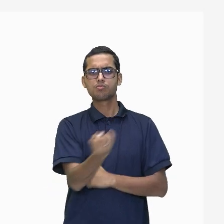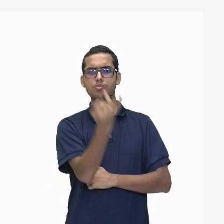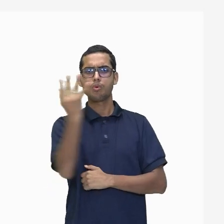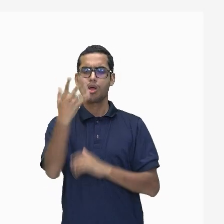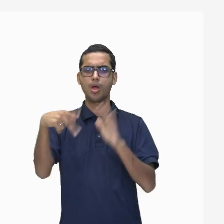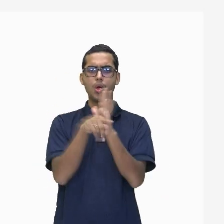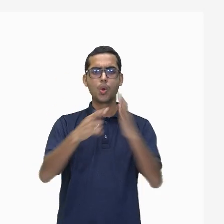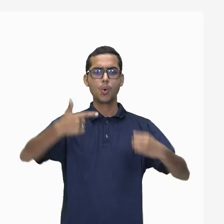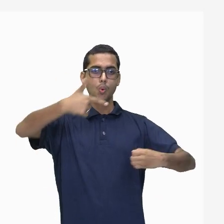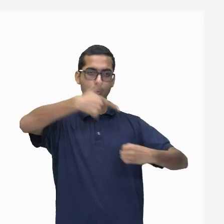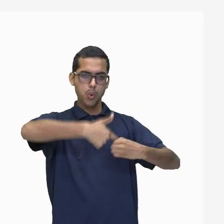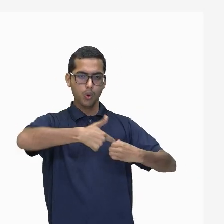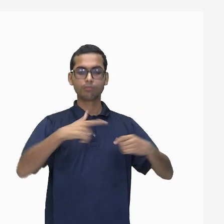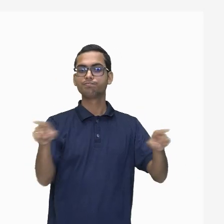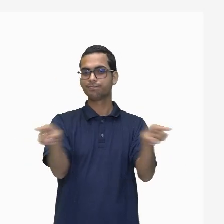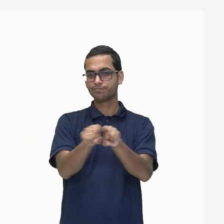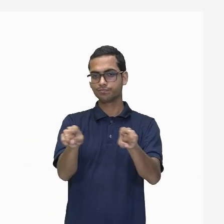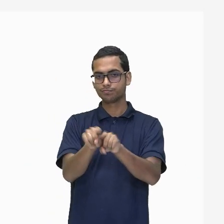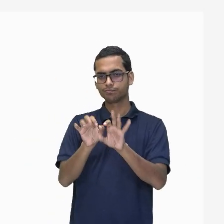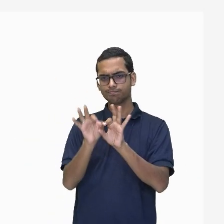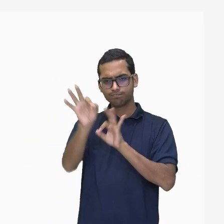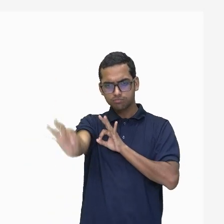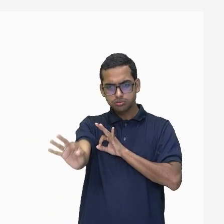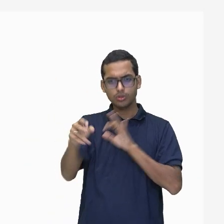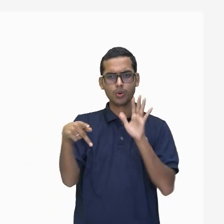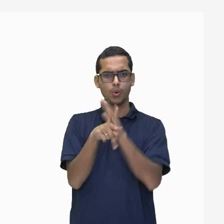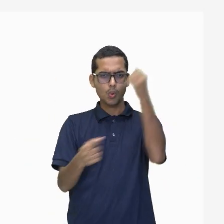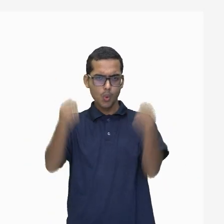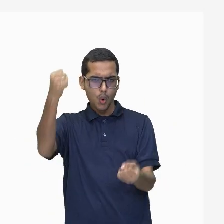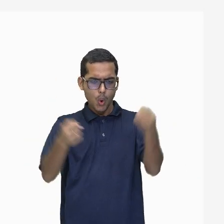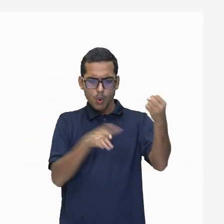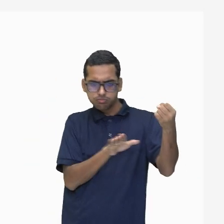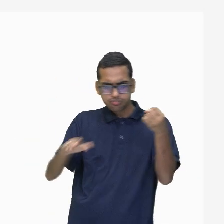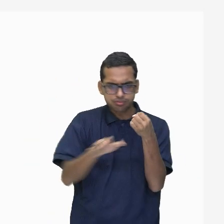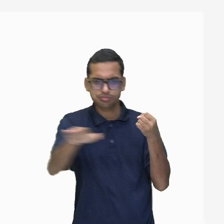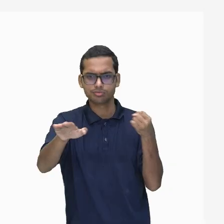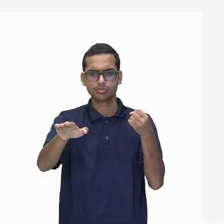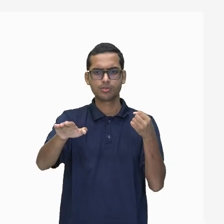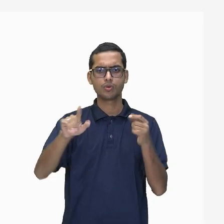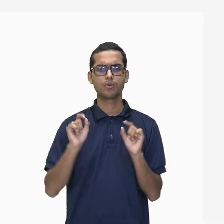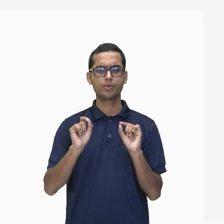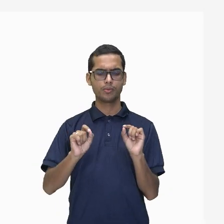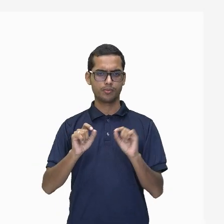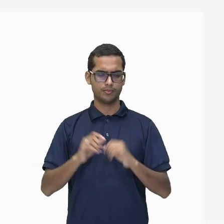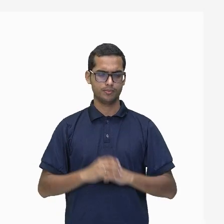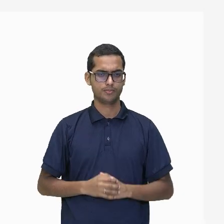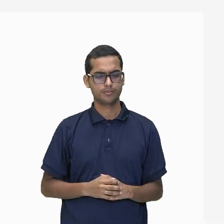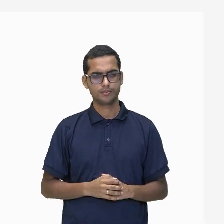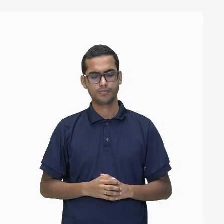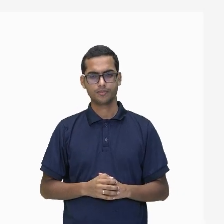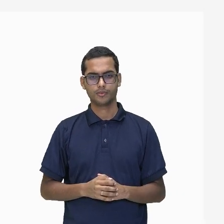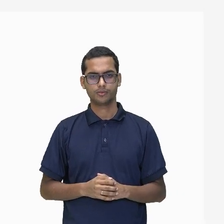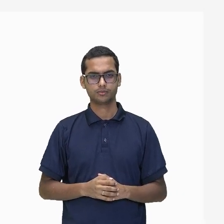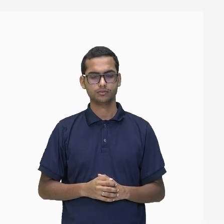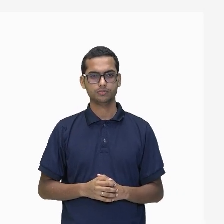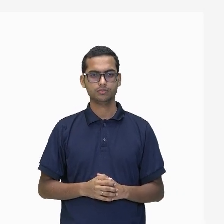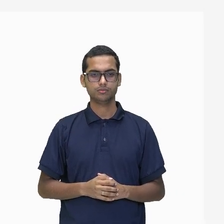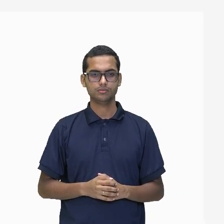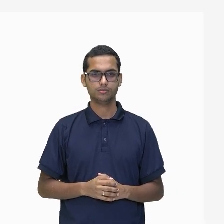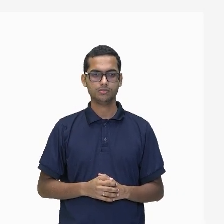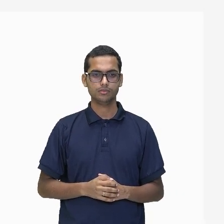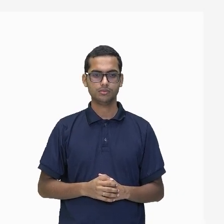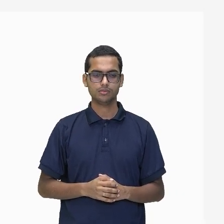no tanque e a distância percorrida pelo automóvel é... Nós temos aí